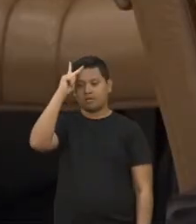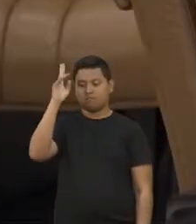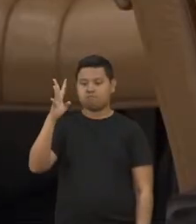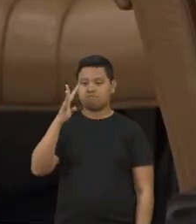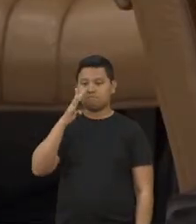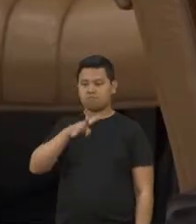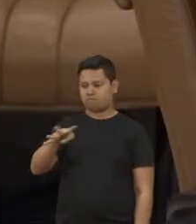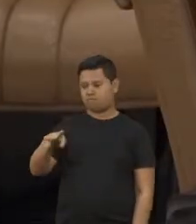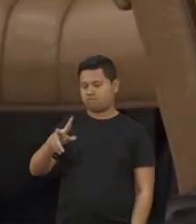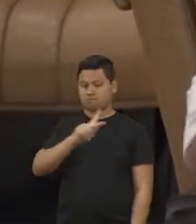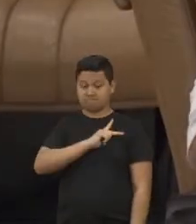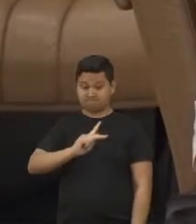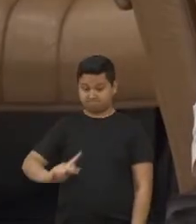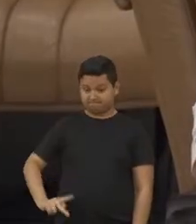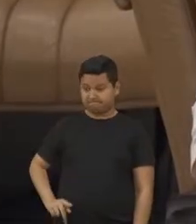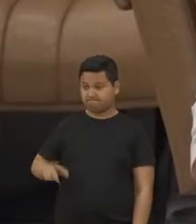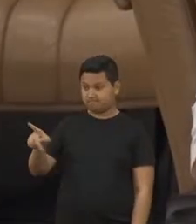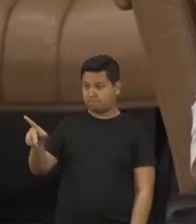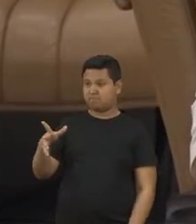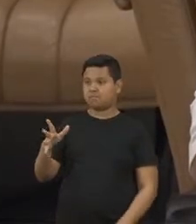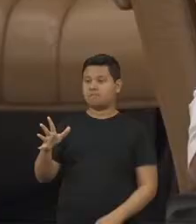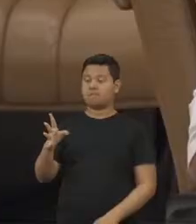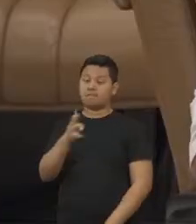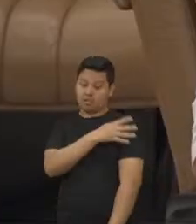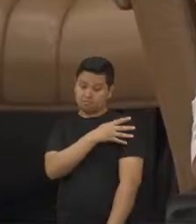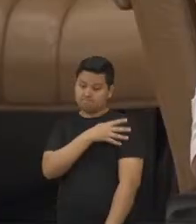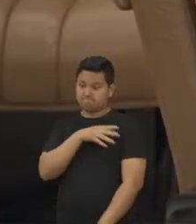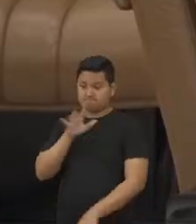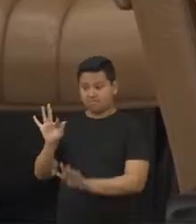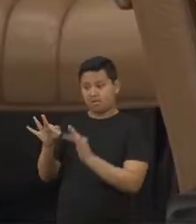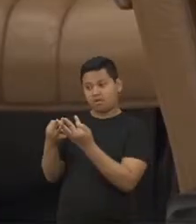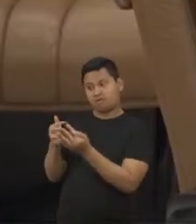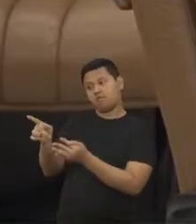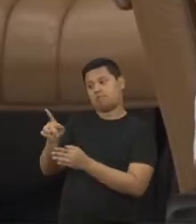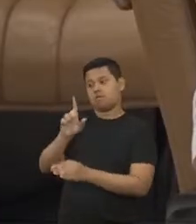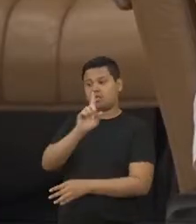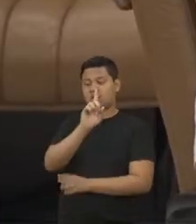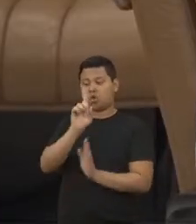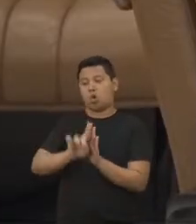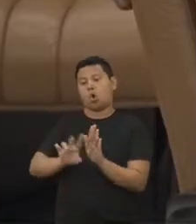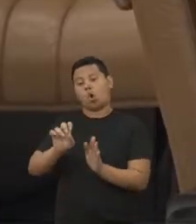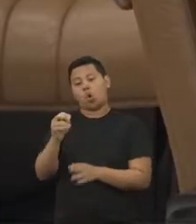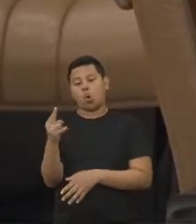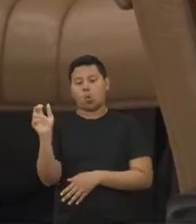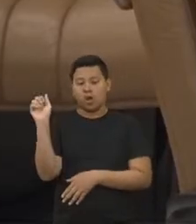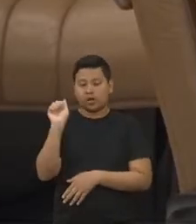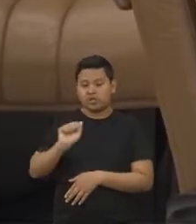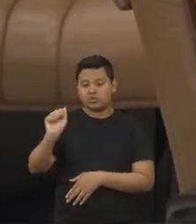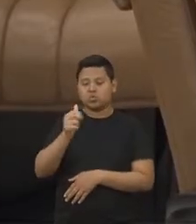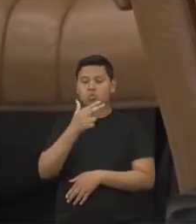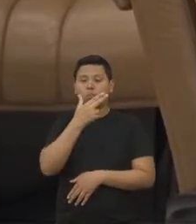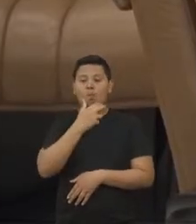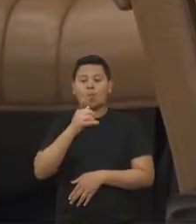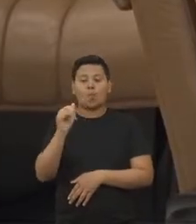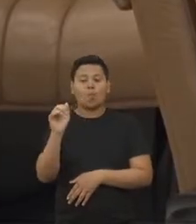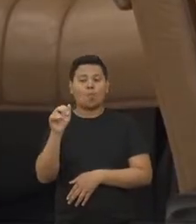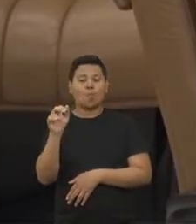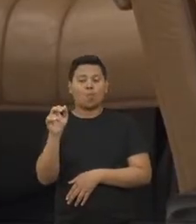tem presidente que é parente de diretor, tem assessor que é irmão de diretor.